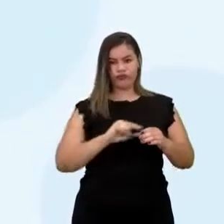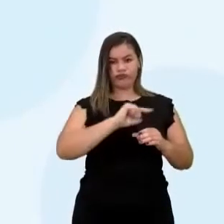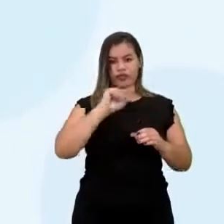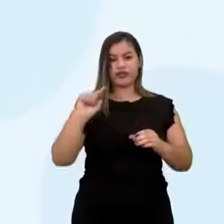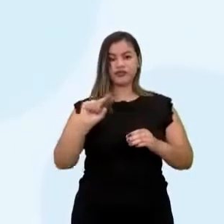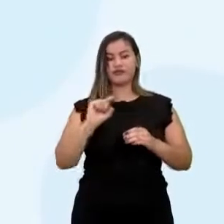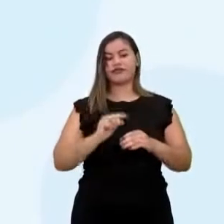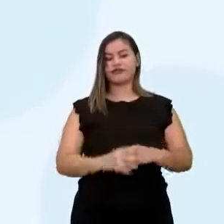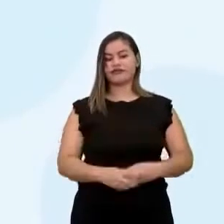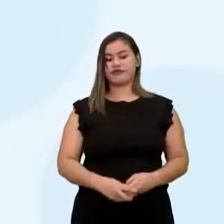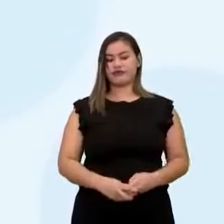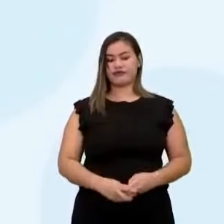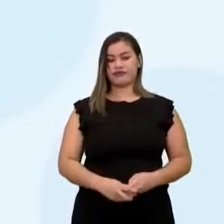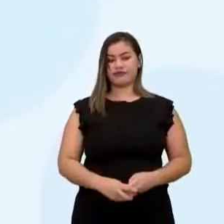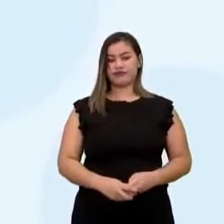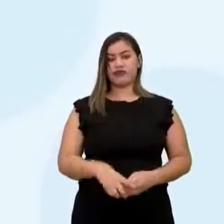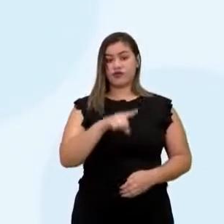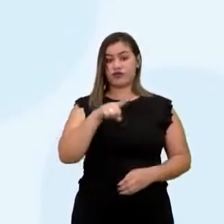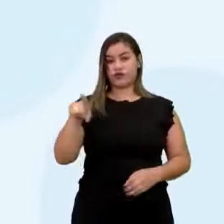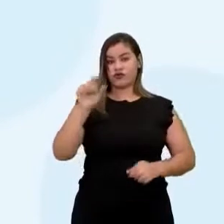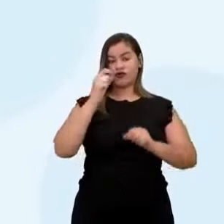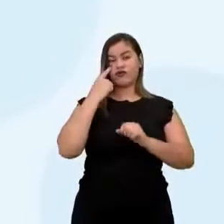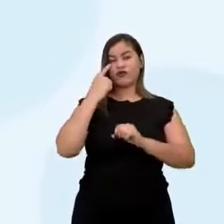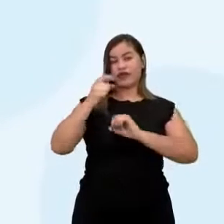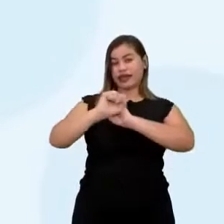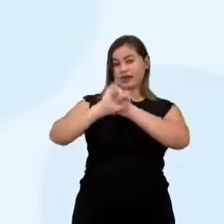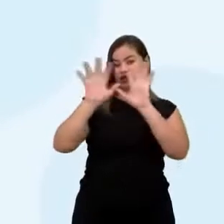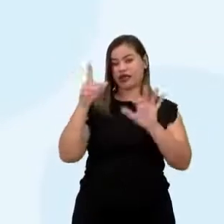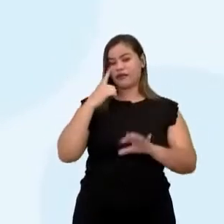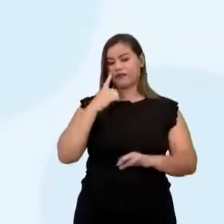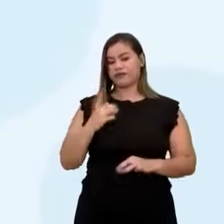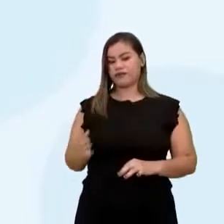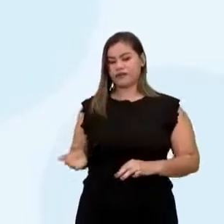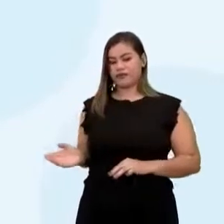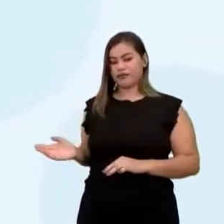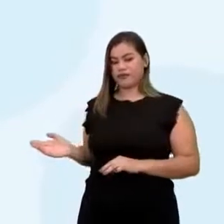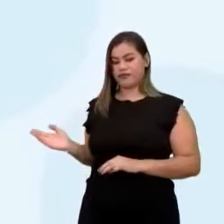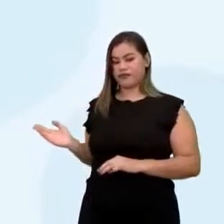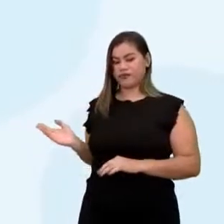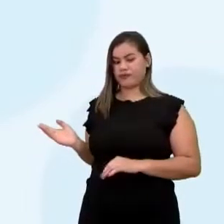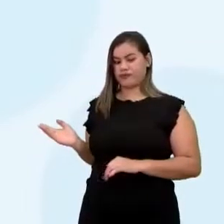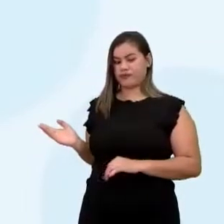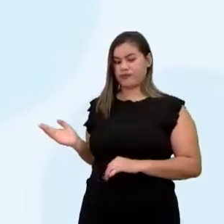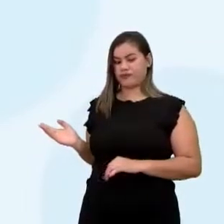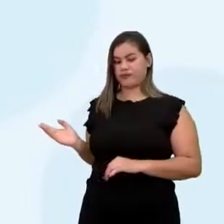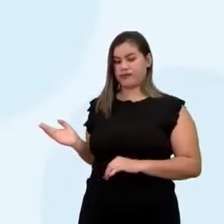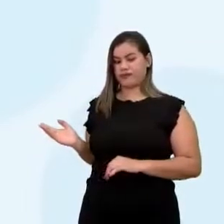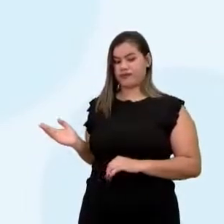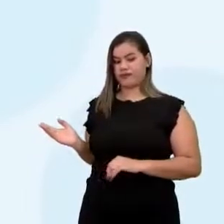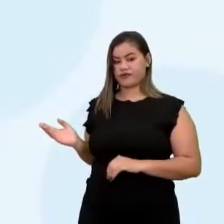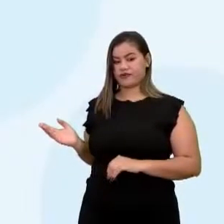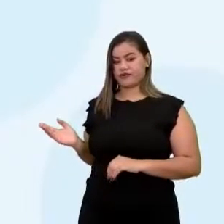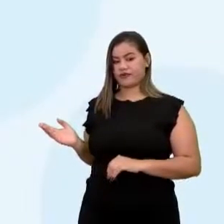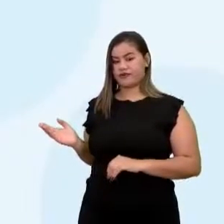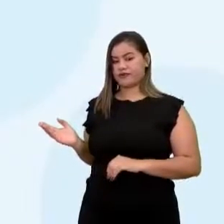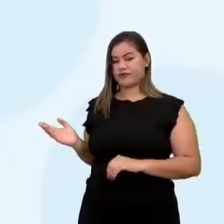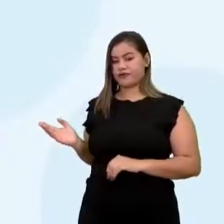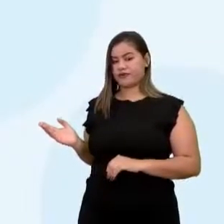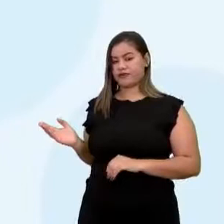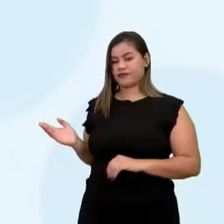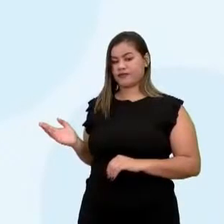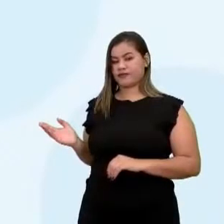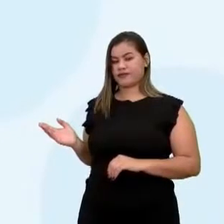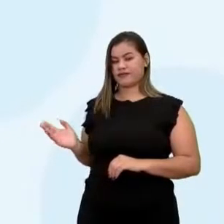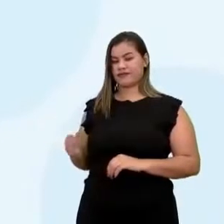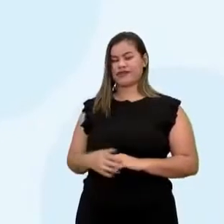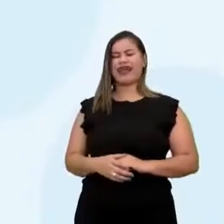do... Aqui, ó, quer ver? Vou marcar para vocês verem o que nós estamos trabalhando, ó. Ó, Império Romano. Nossa, eu sempre